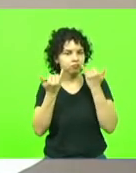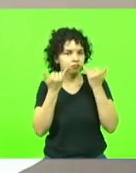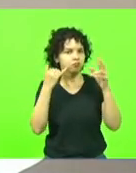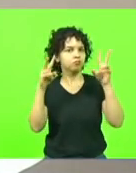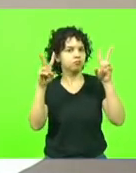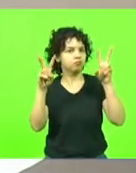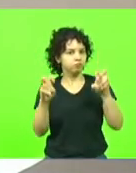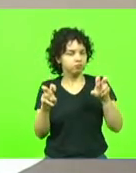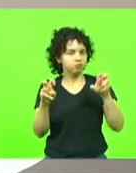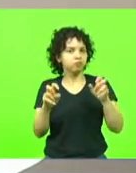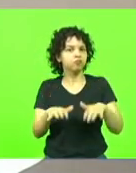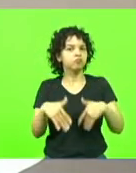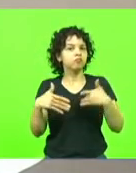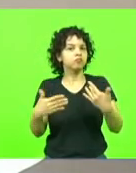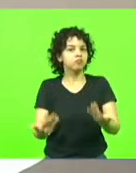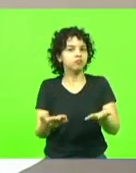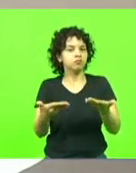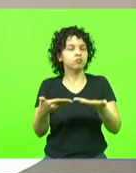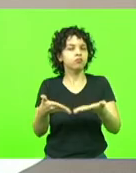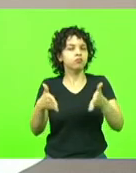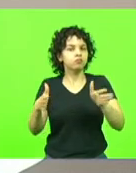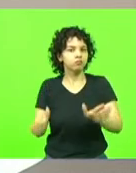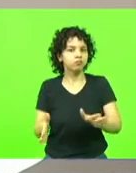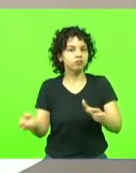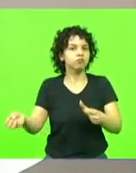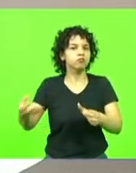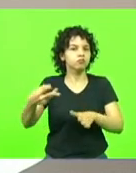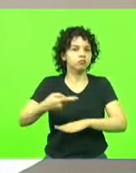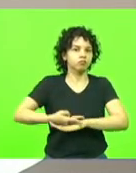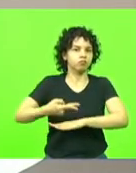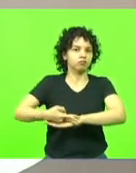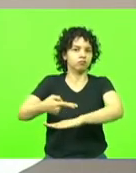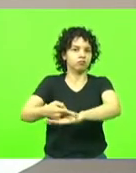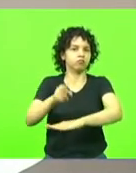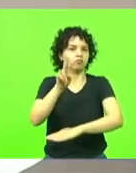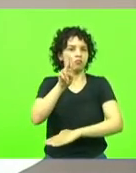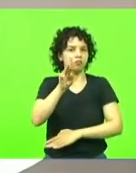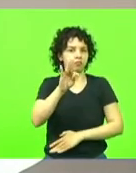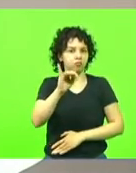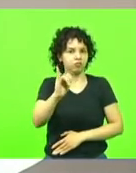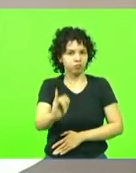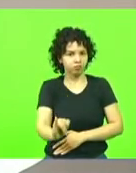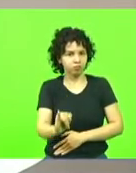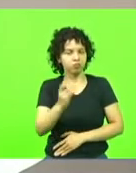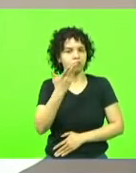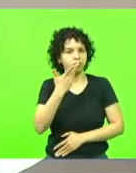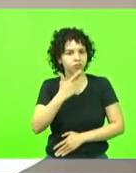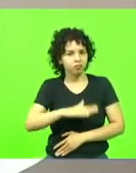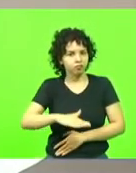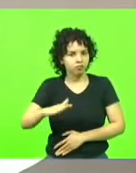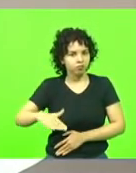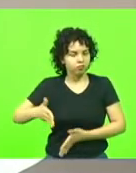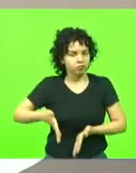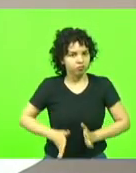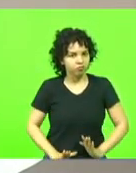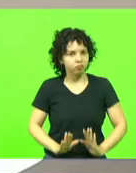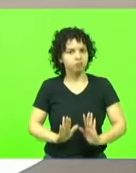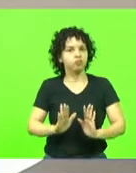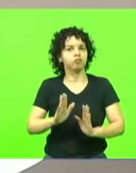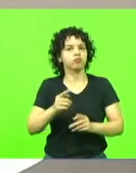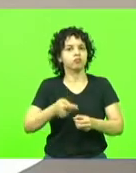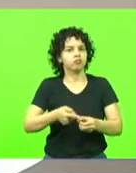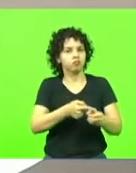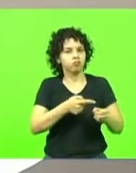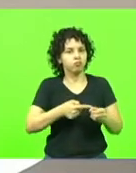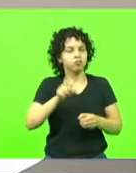previsão da abertura de novos leitos da UTI pediátrica neonatal nos municípios do sul do estado.